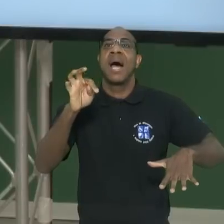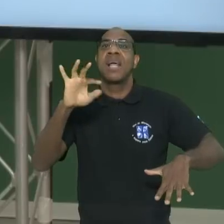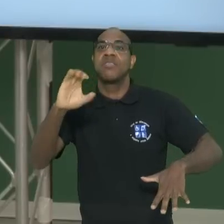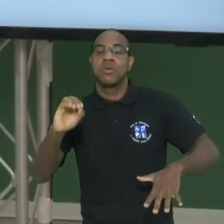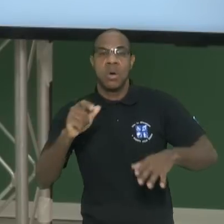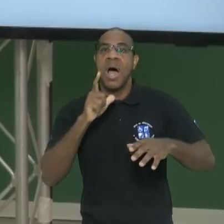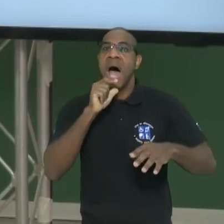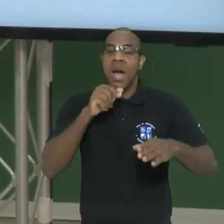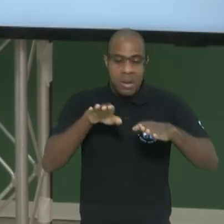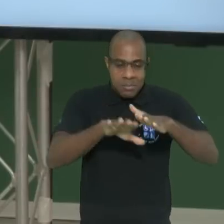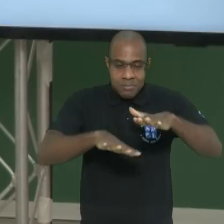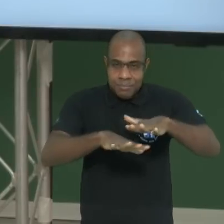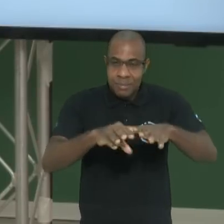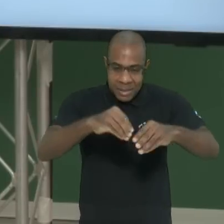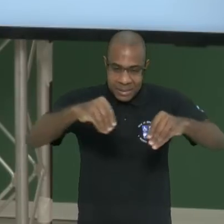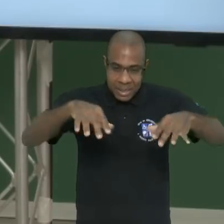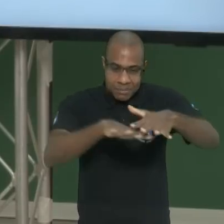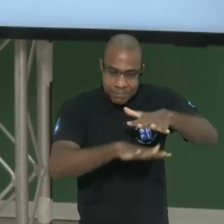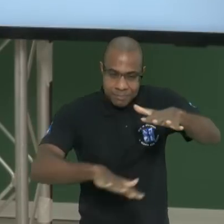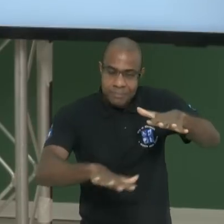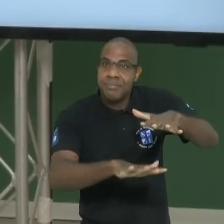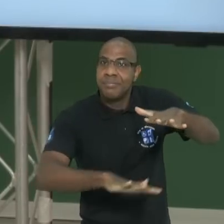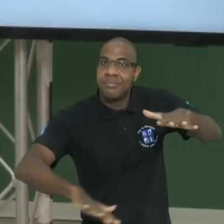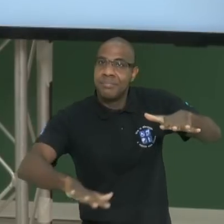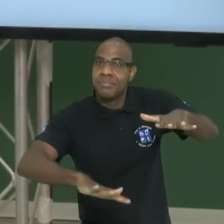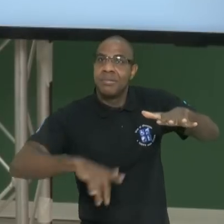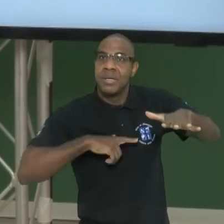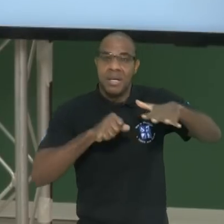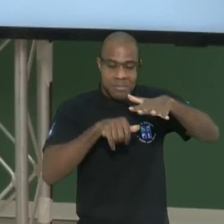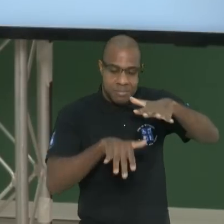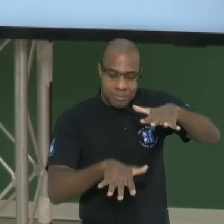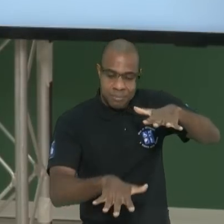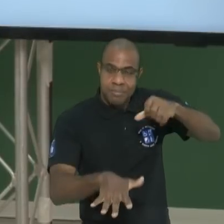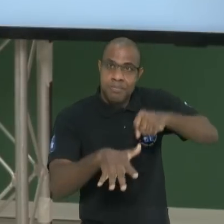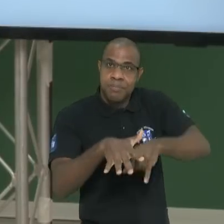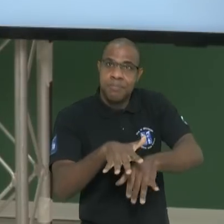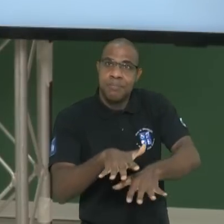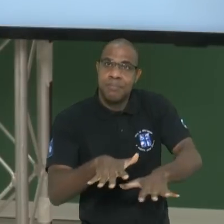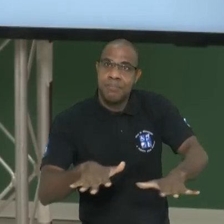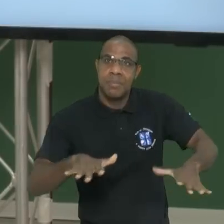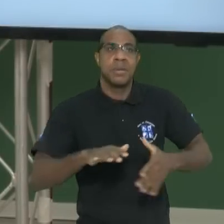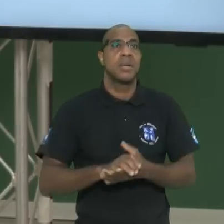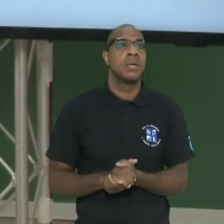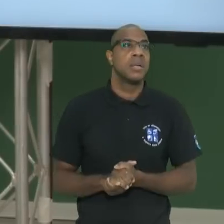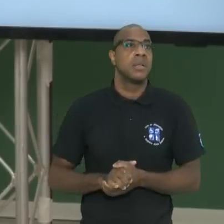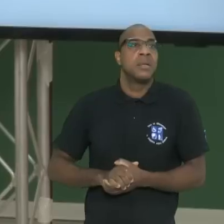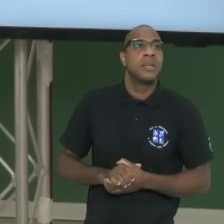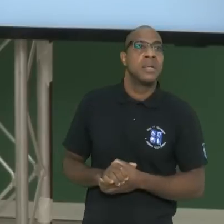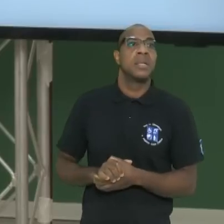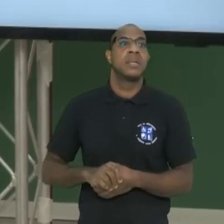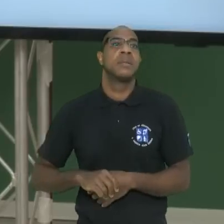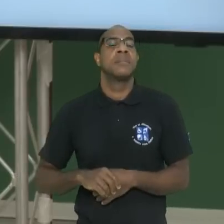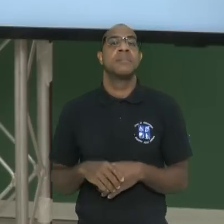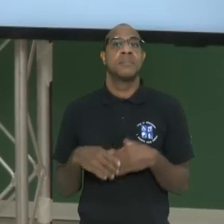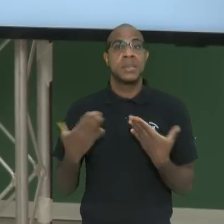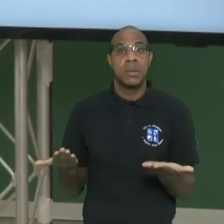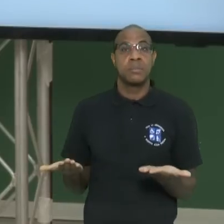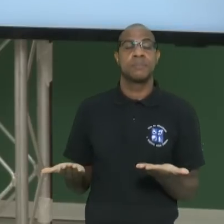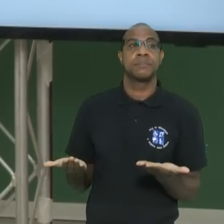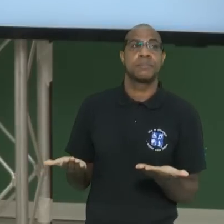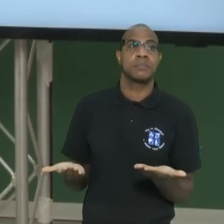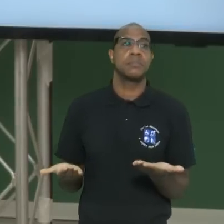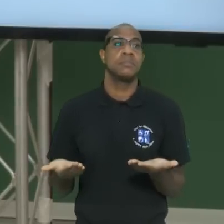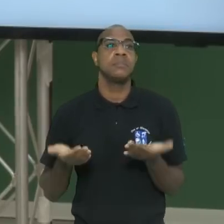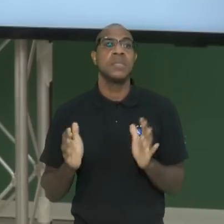se nós pudermos usar as bactérias para eliminar esse agrotóxico do ambiente, é genial. E já